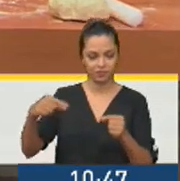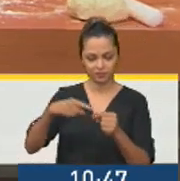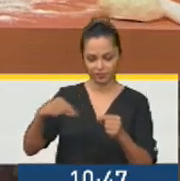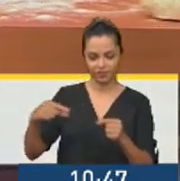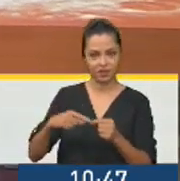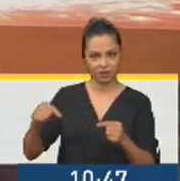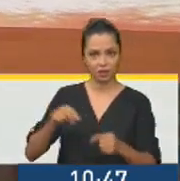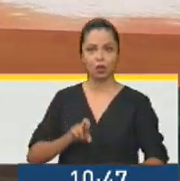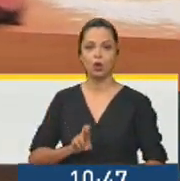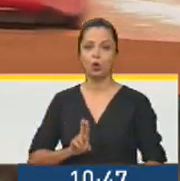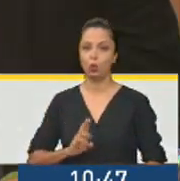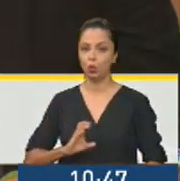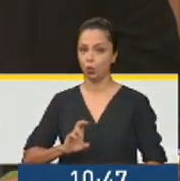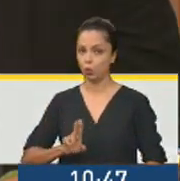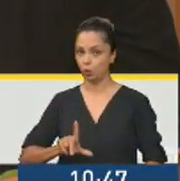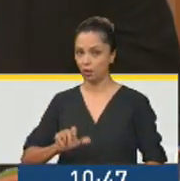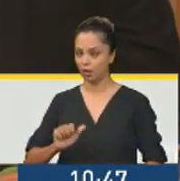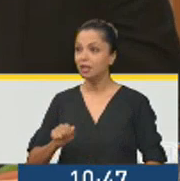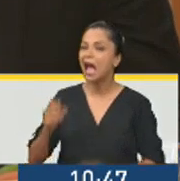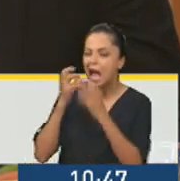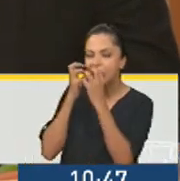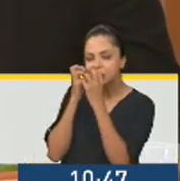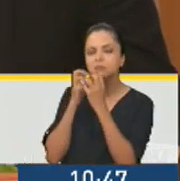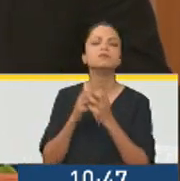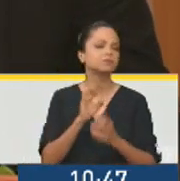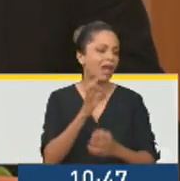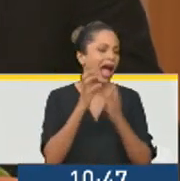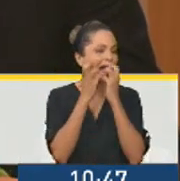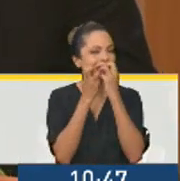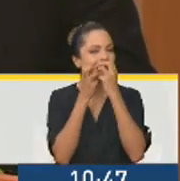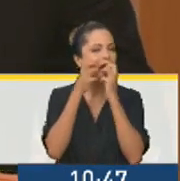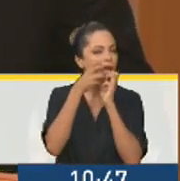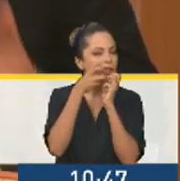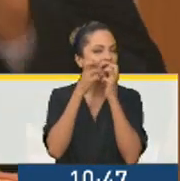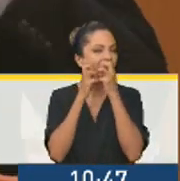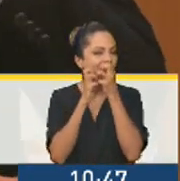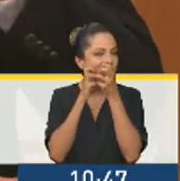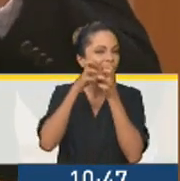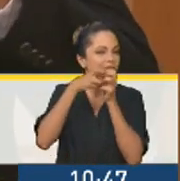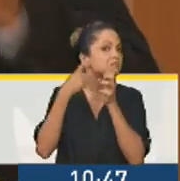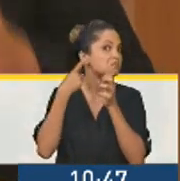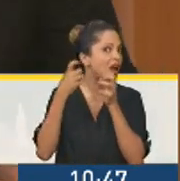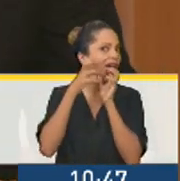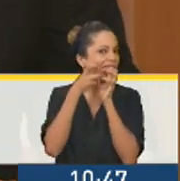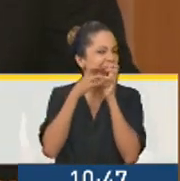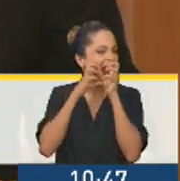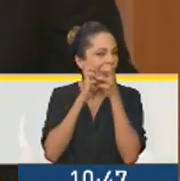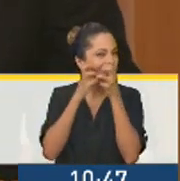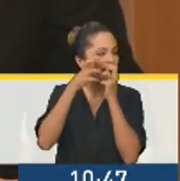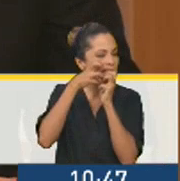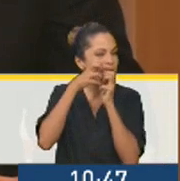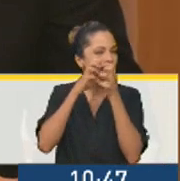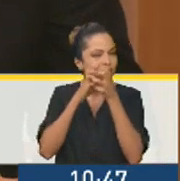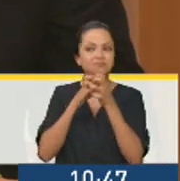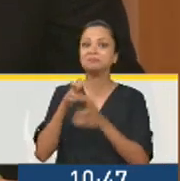Crocante mesmo, Silvia? Morde aí pra eu ver o barulhinho. Olha lá, tá